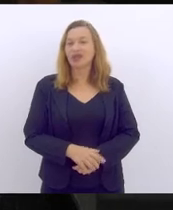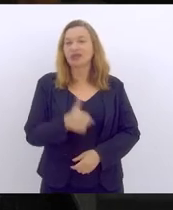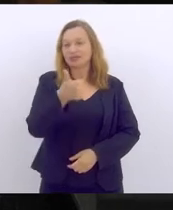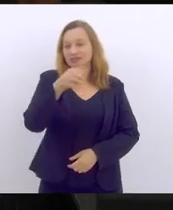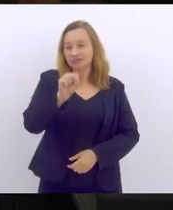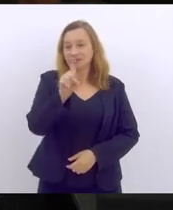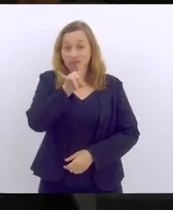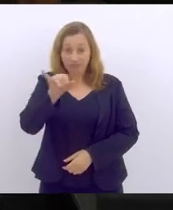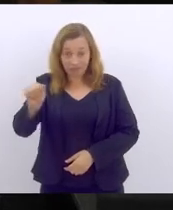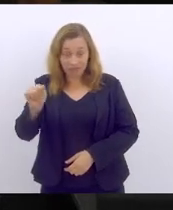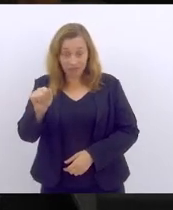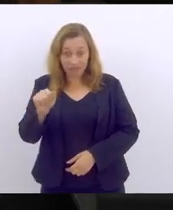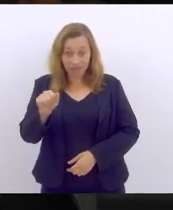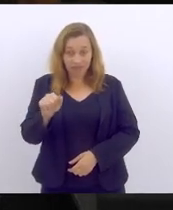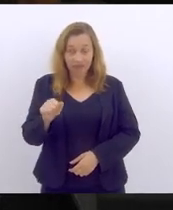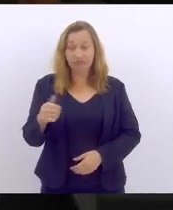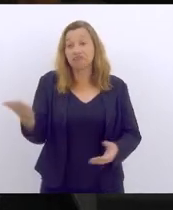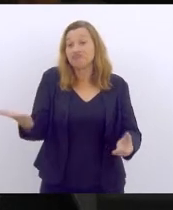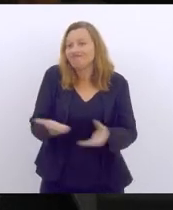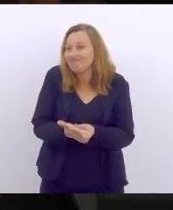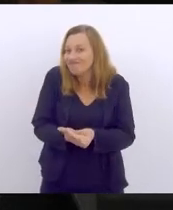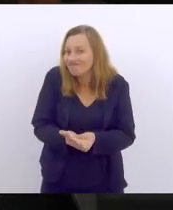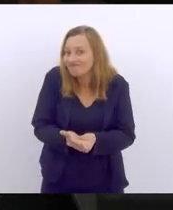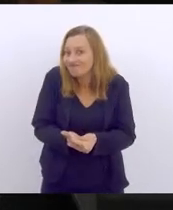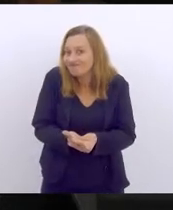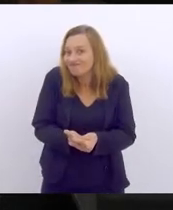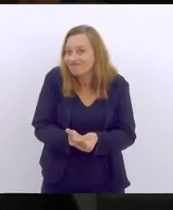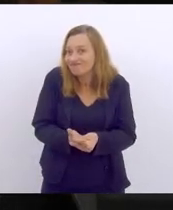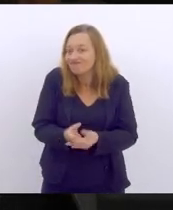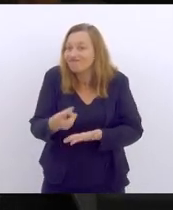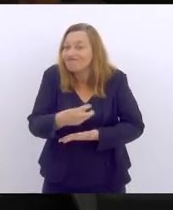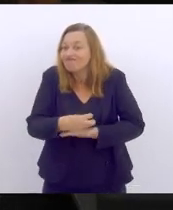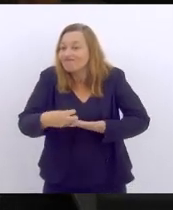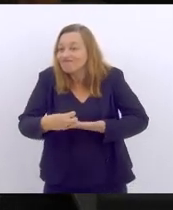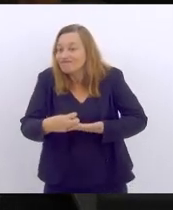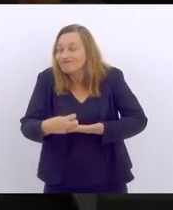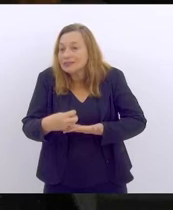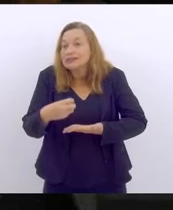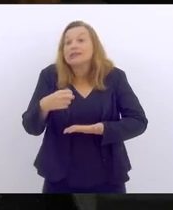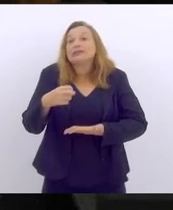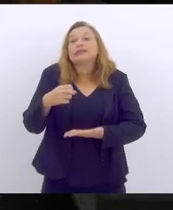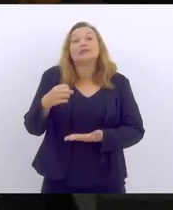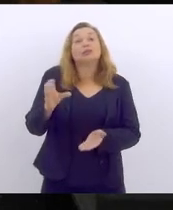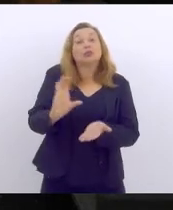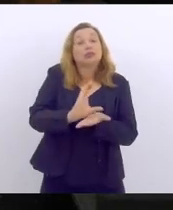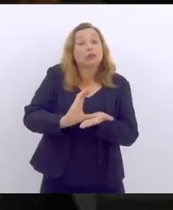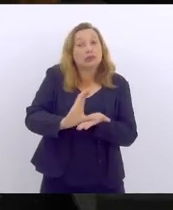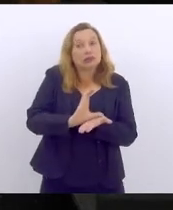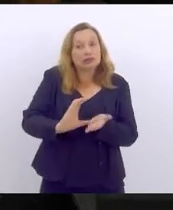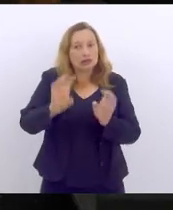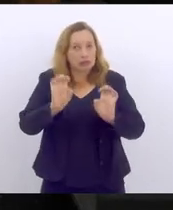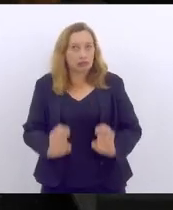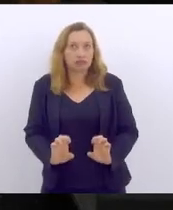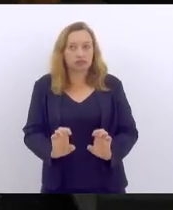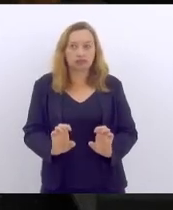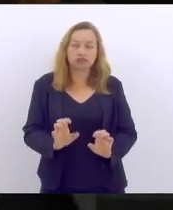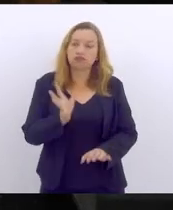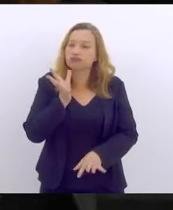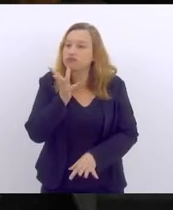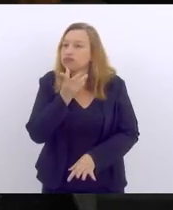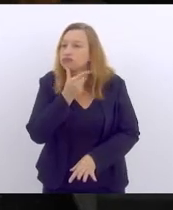dias das eleições e um processo de cassação só no conselho de ética leva praticamente